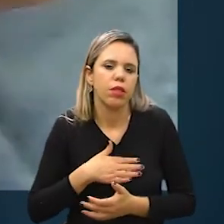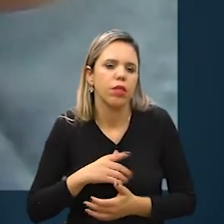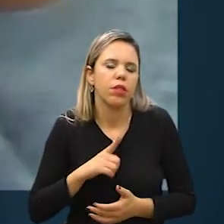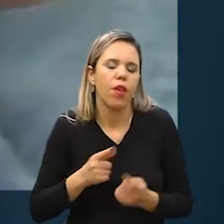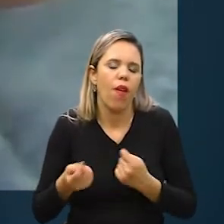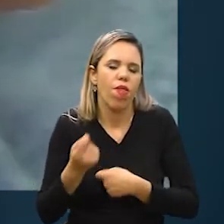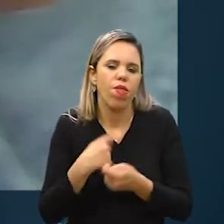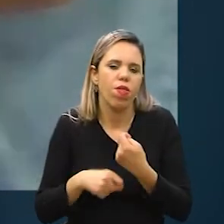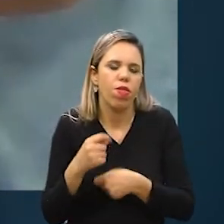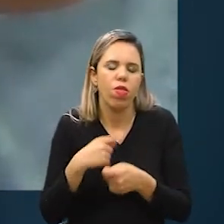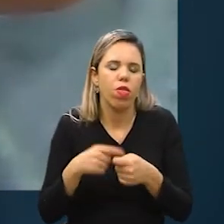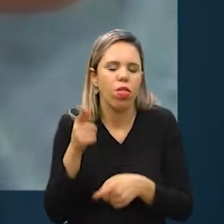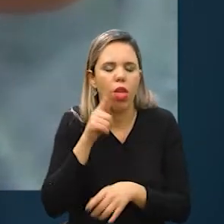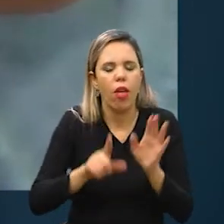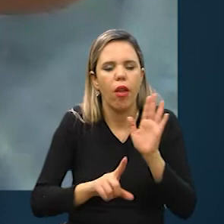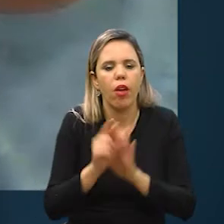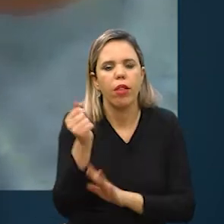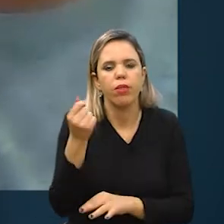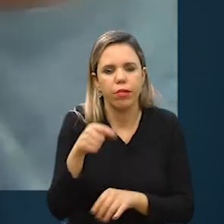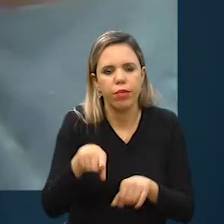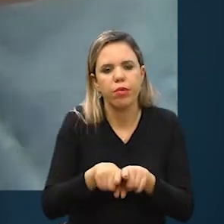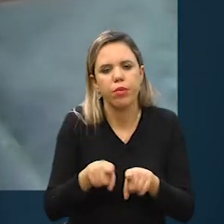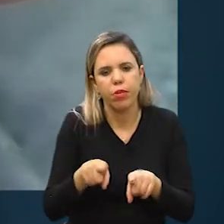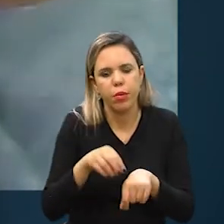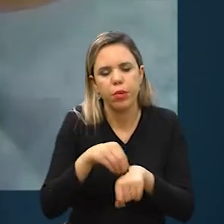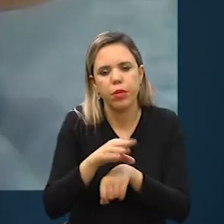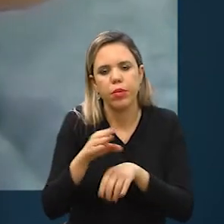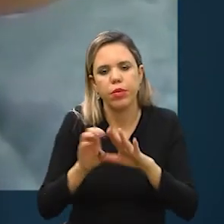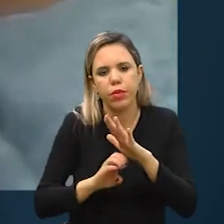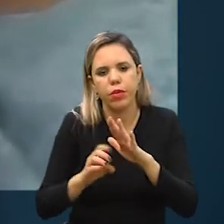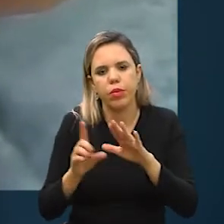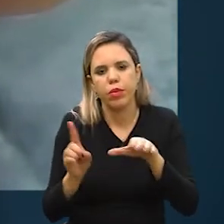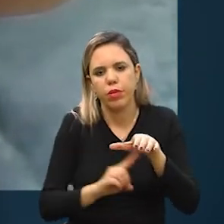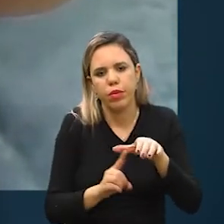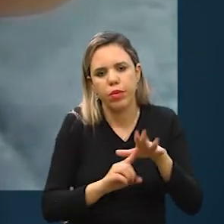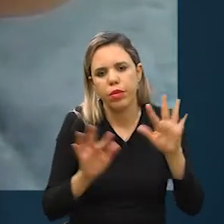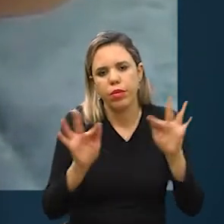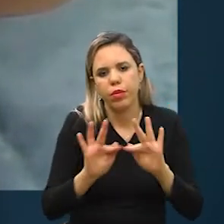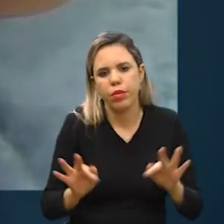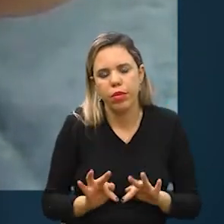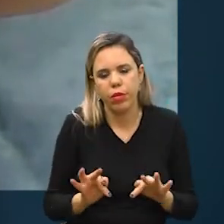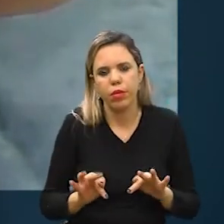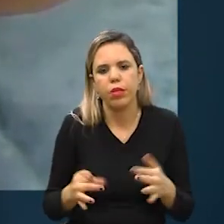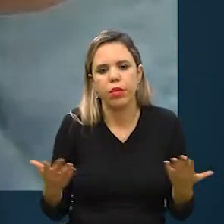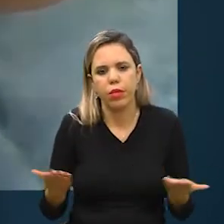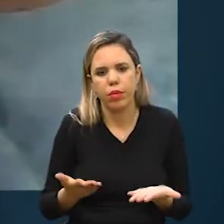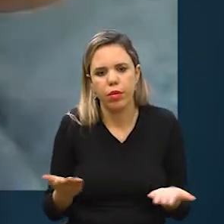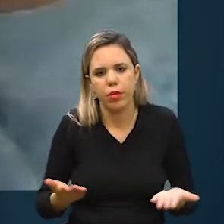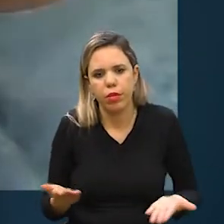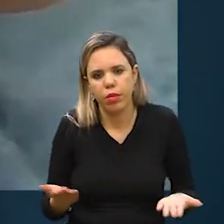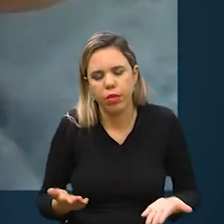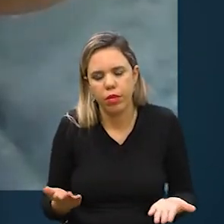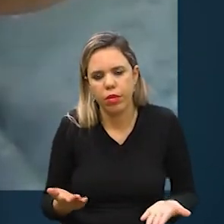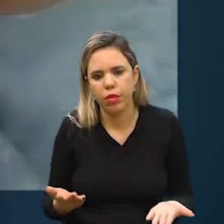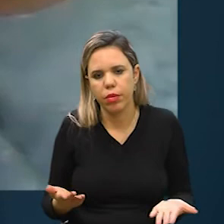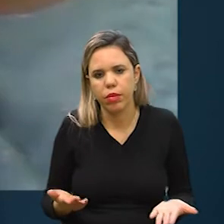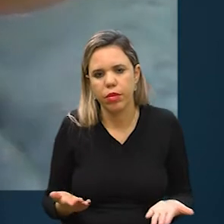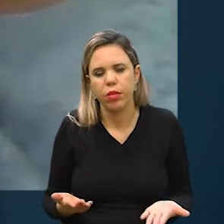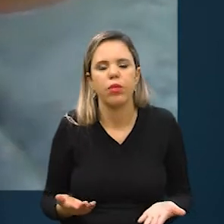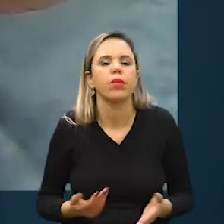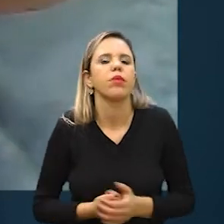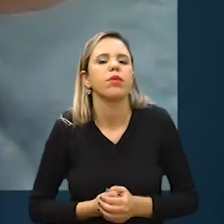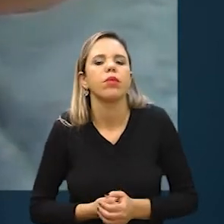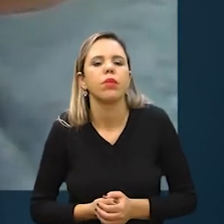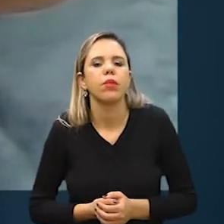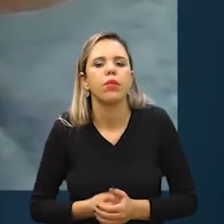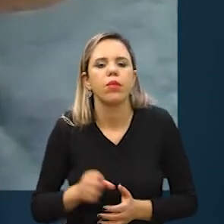gente ter negócios não só para ganhar dinheiro, mas para fazer franqueados e clientes felizes. E assim hoje está, nós estamos com o Don